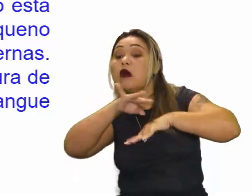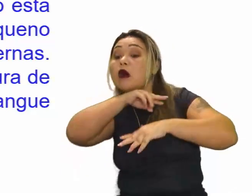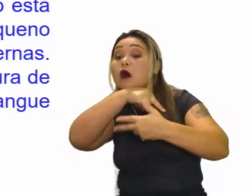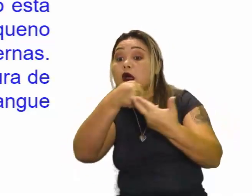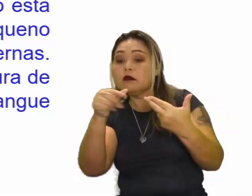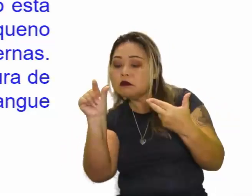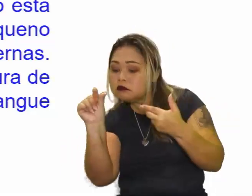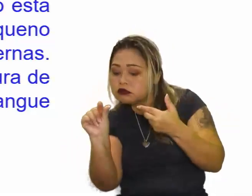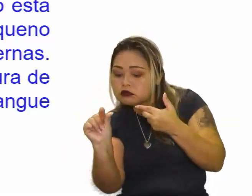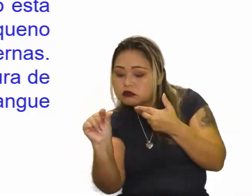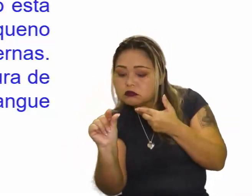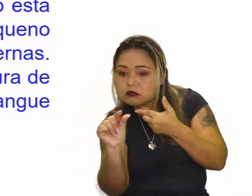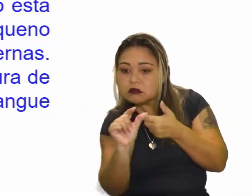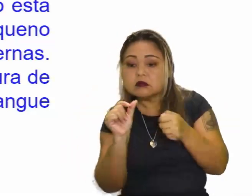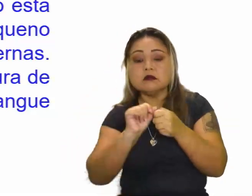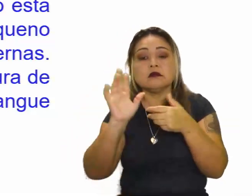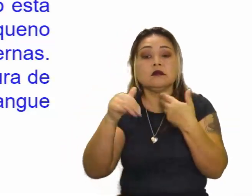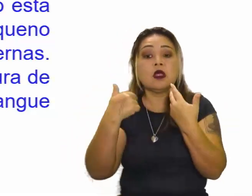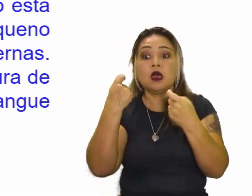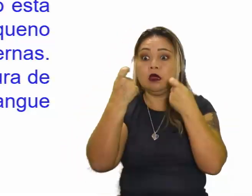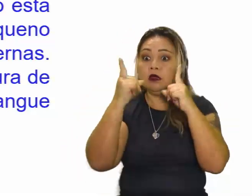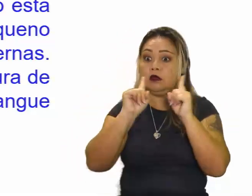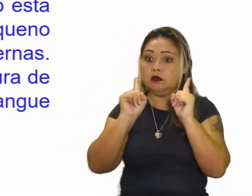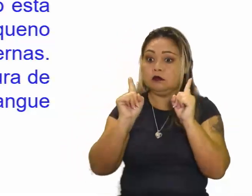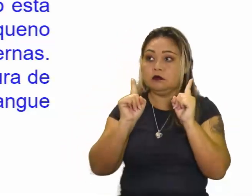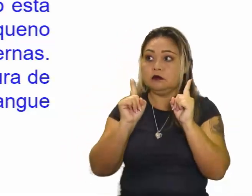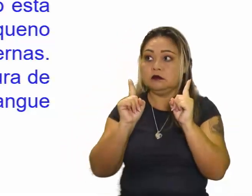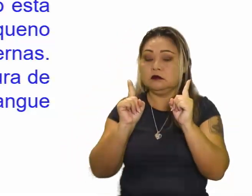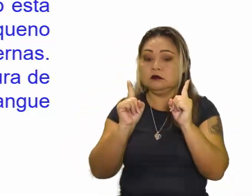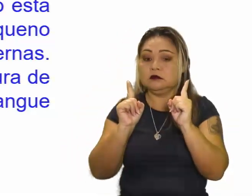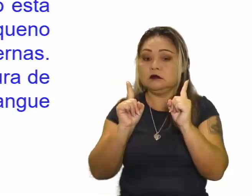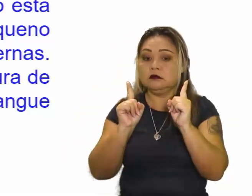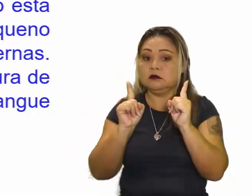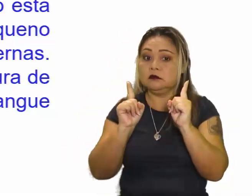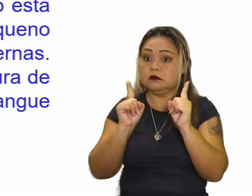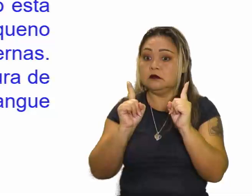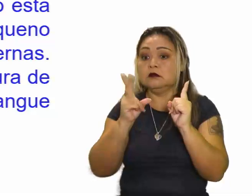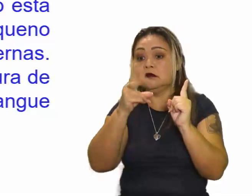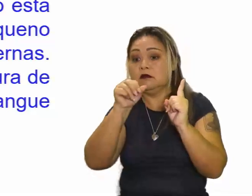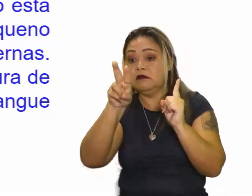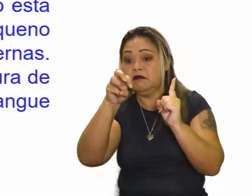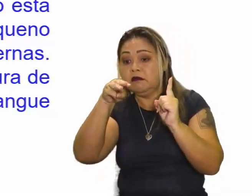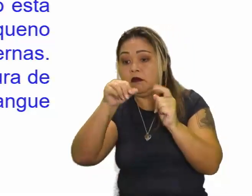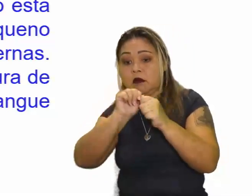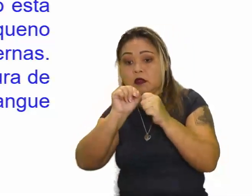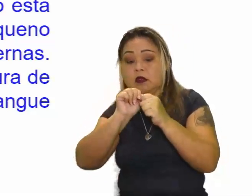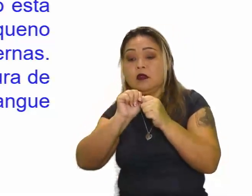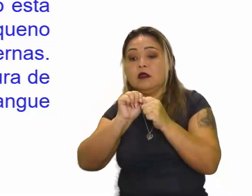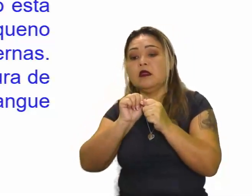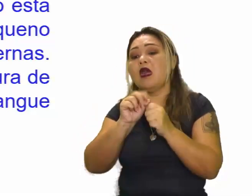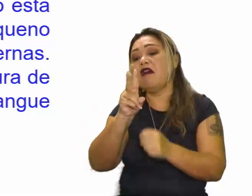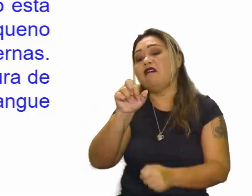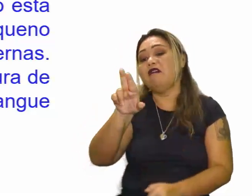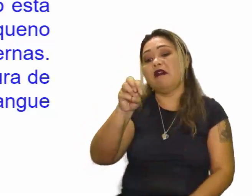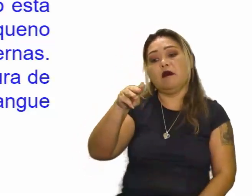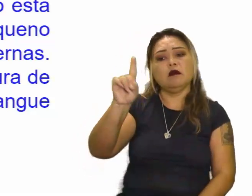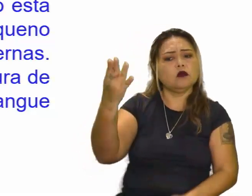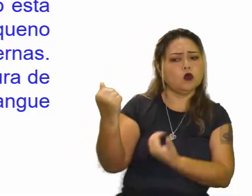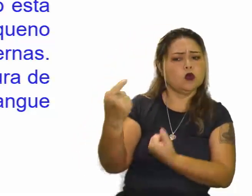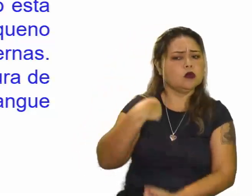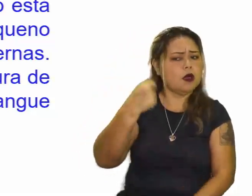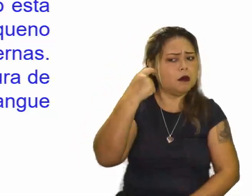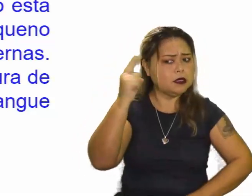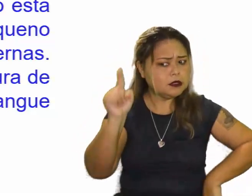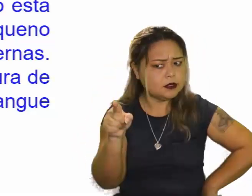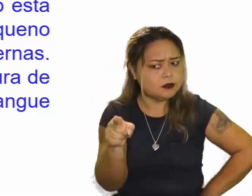pequeno porte. Não se preocupem, esses vermes aí, nesses vermes aí, viu, jovem, que você está